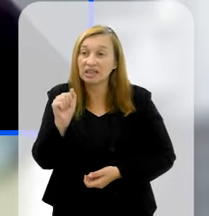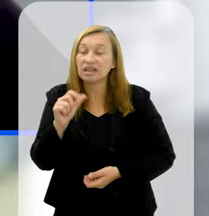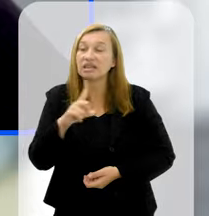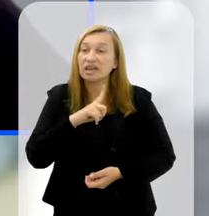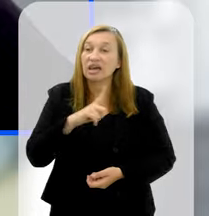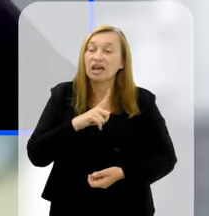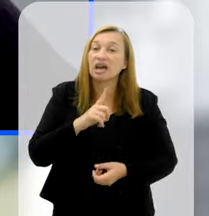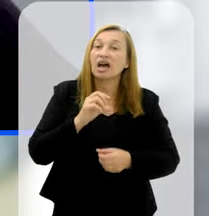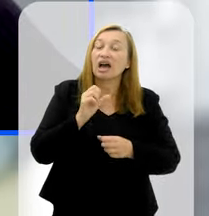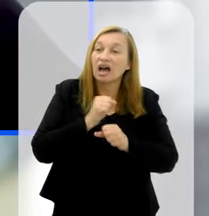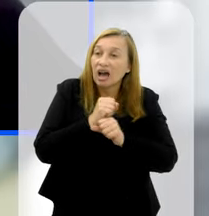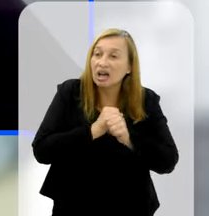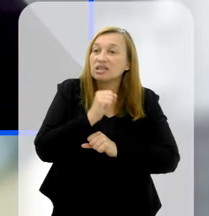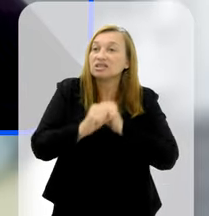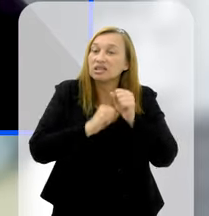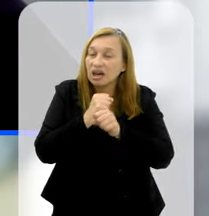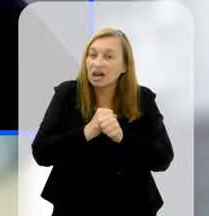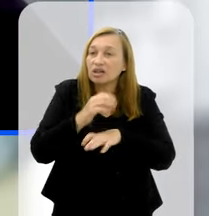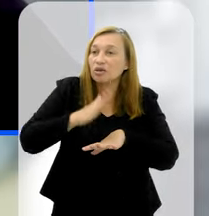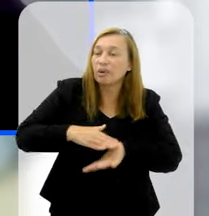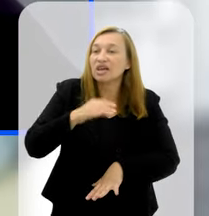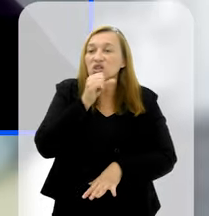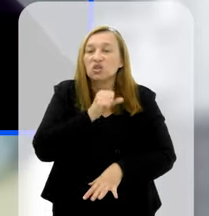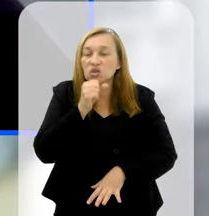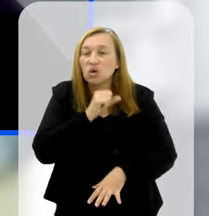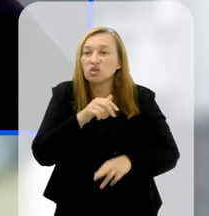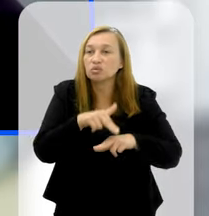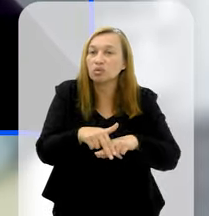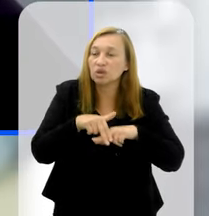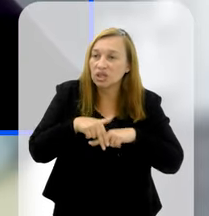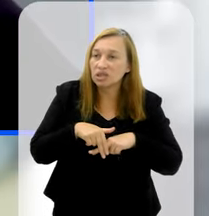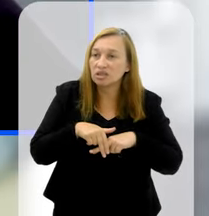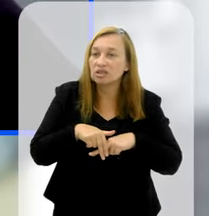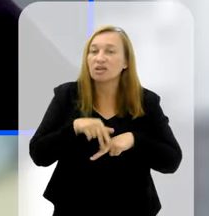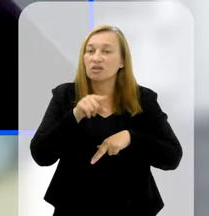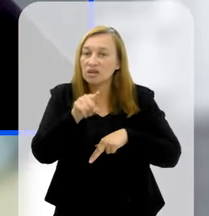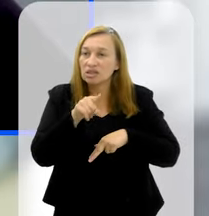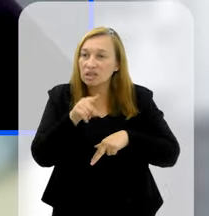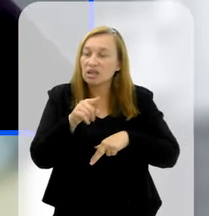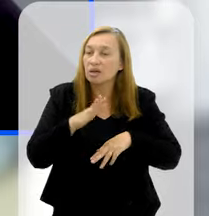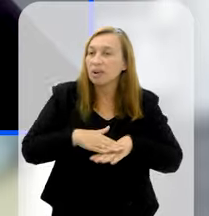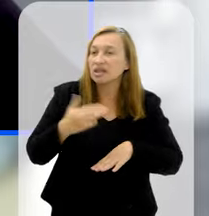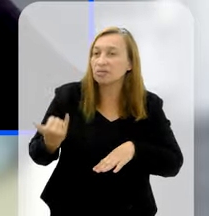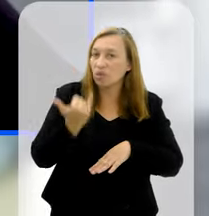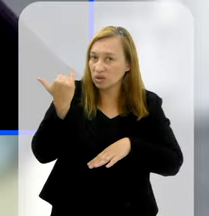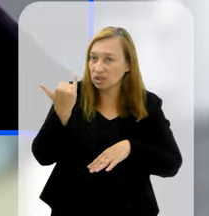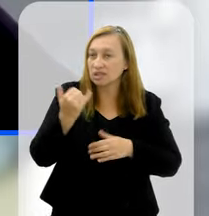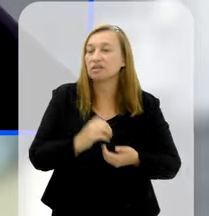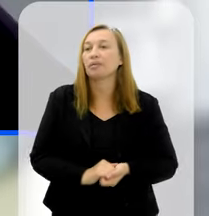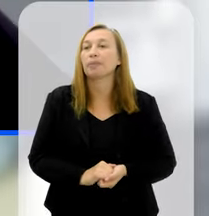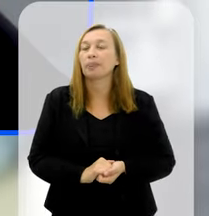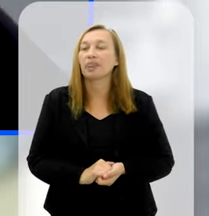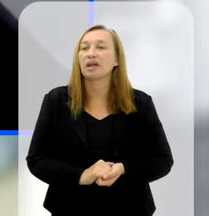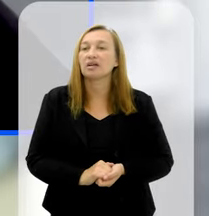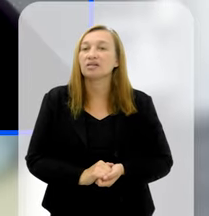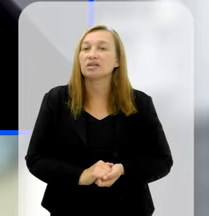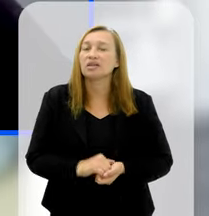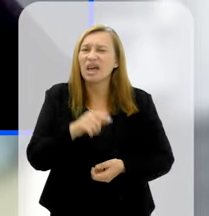tem. Cada ano que passa, teremos mais idosos, portanto, você será mais importante